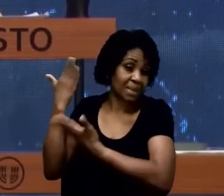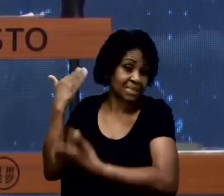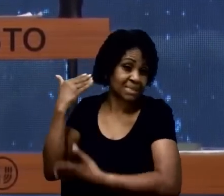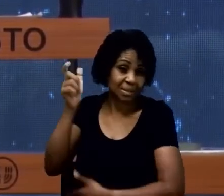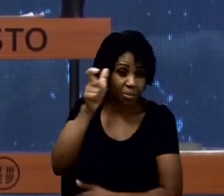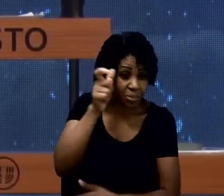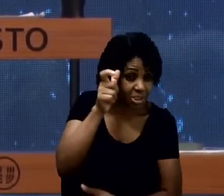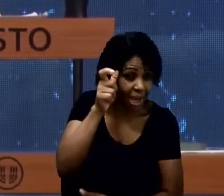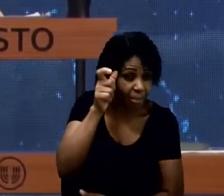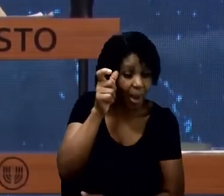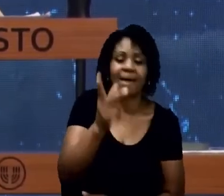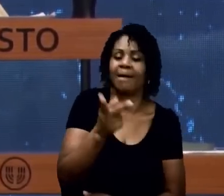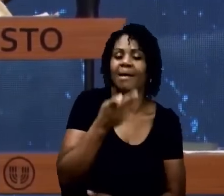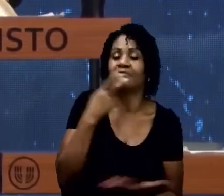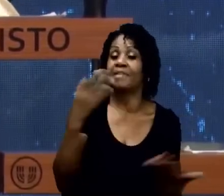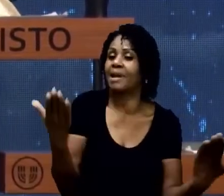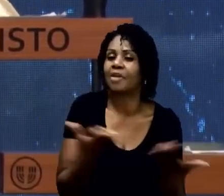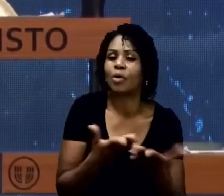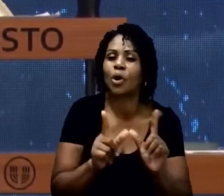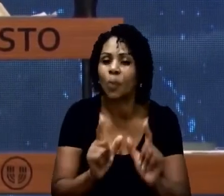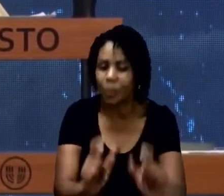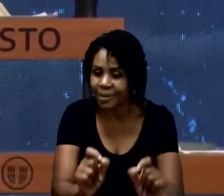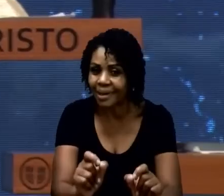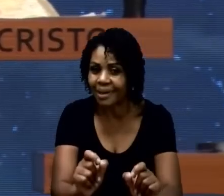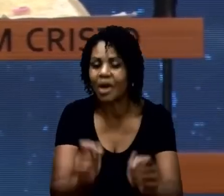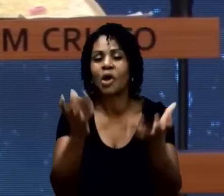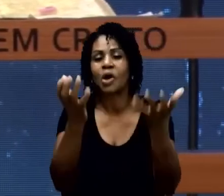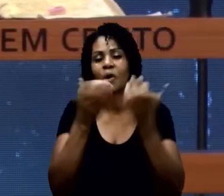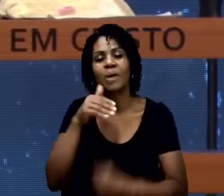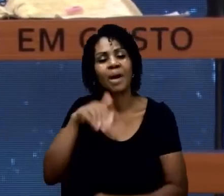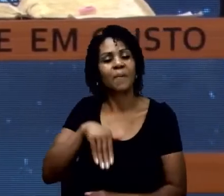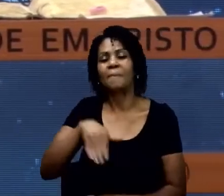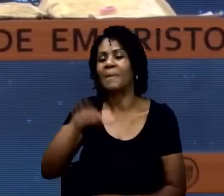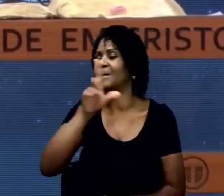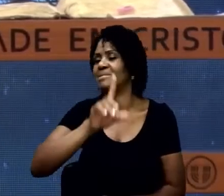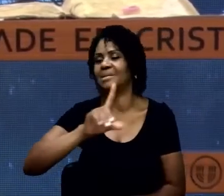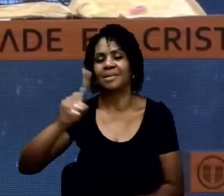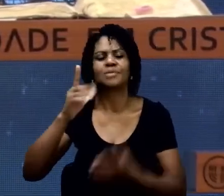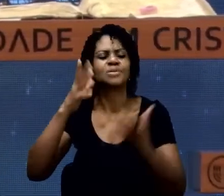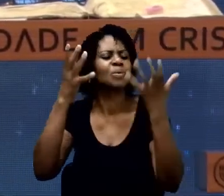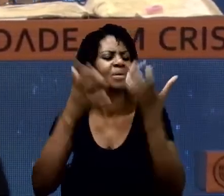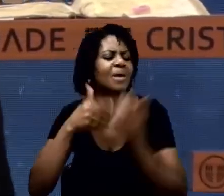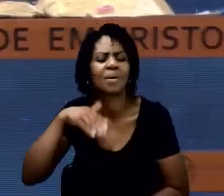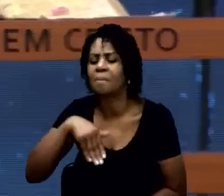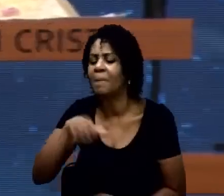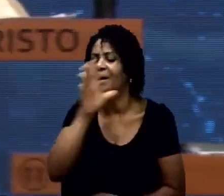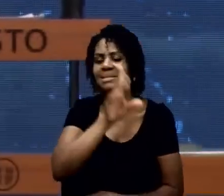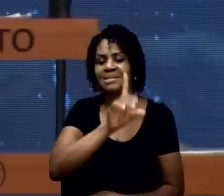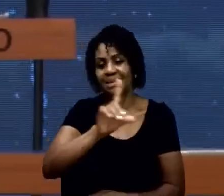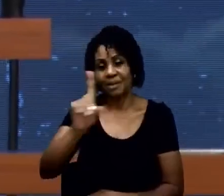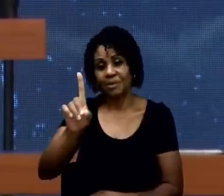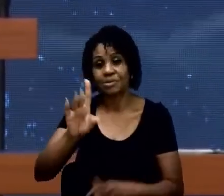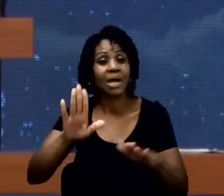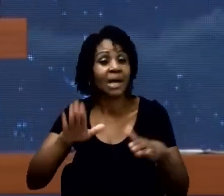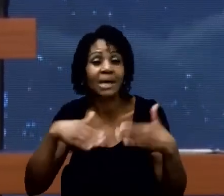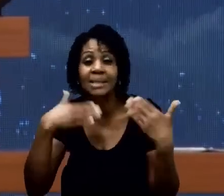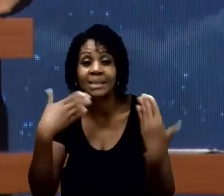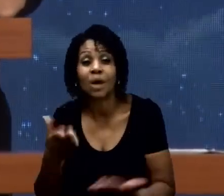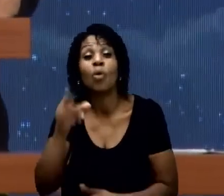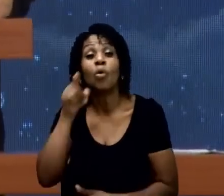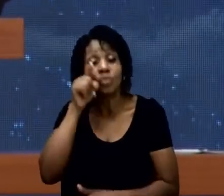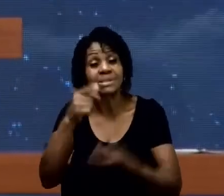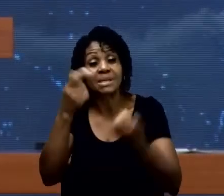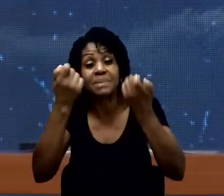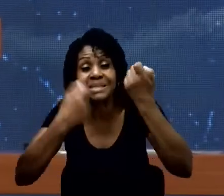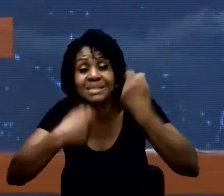falava. quero mais é Deus. Eu A música era só isso. Alguém lembra dessa música? Eu quero mais é Deus. quero mais é Deus. Então você precisa ter